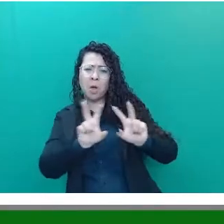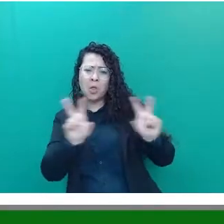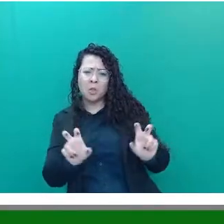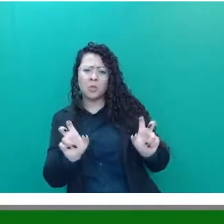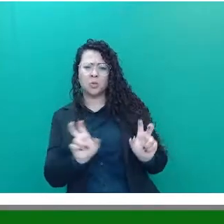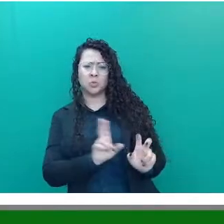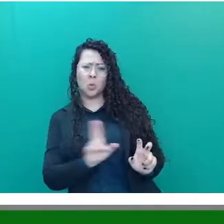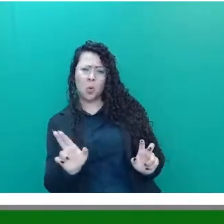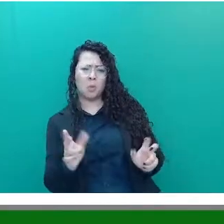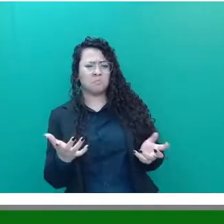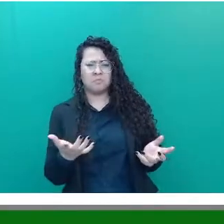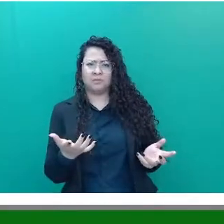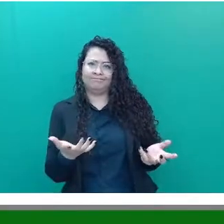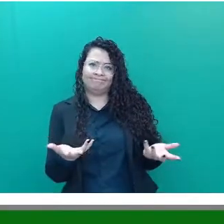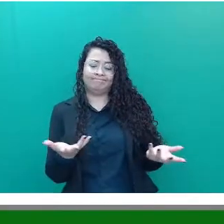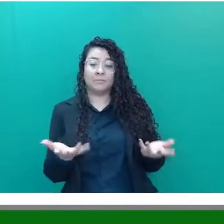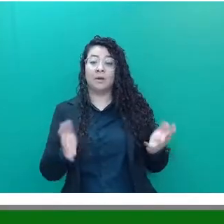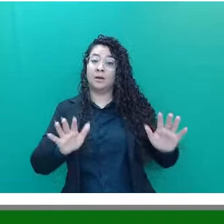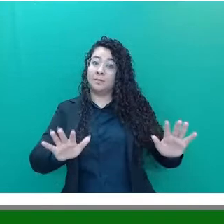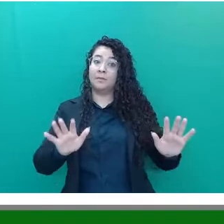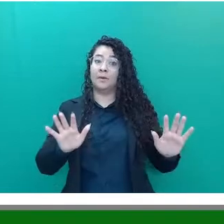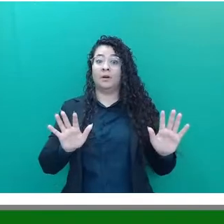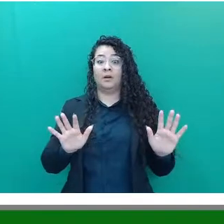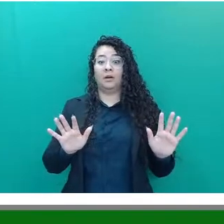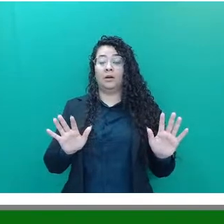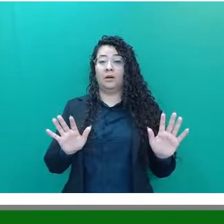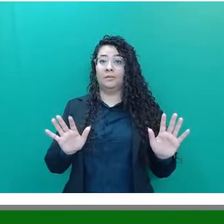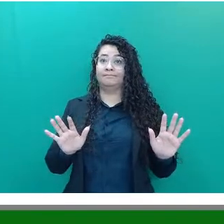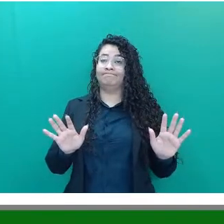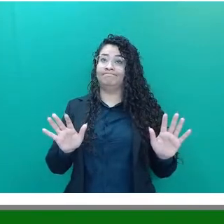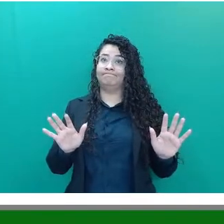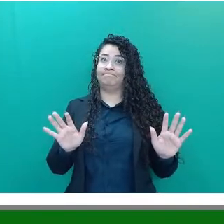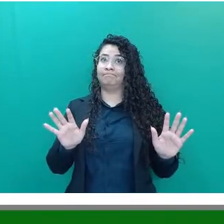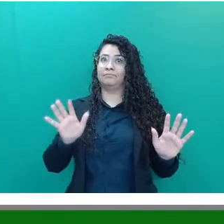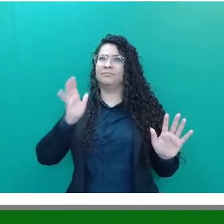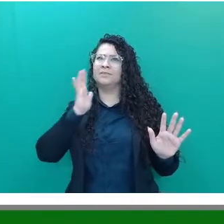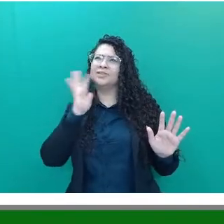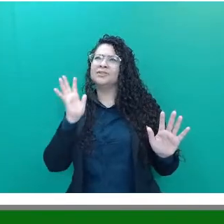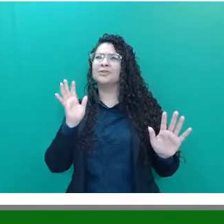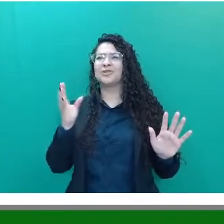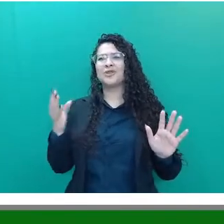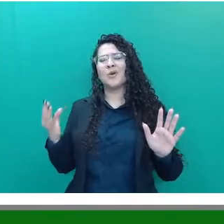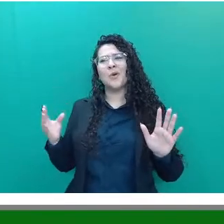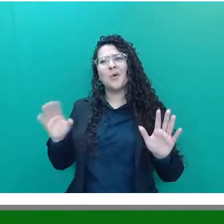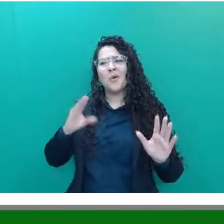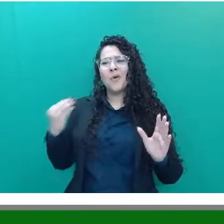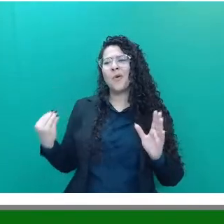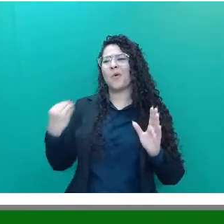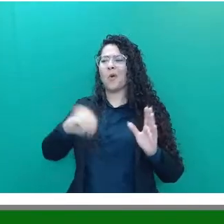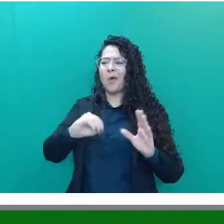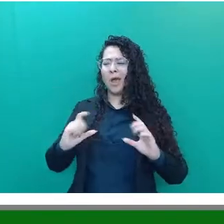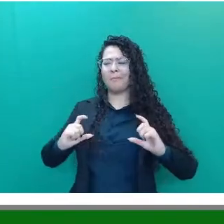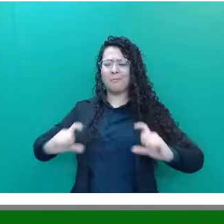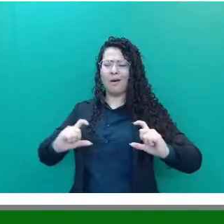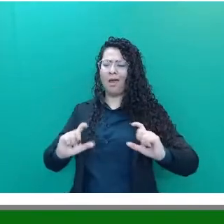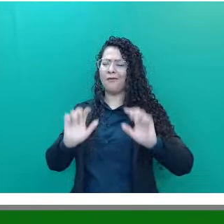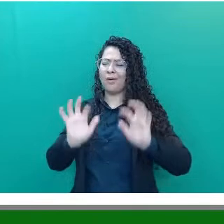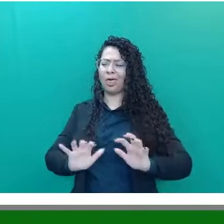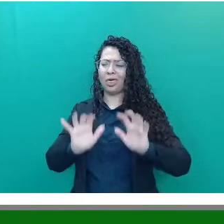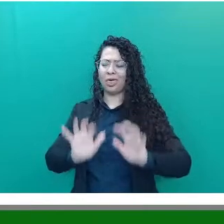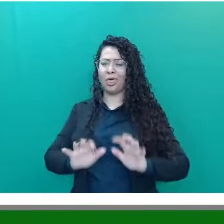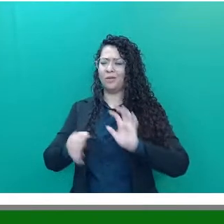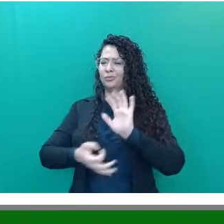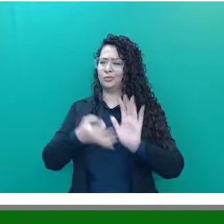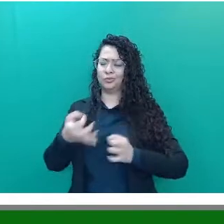talvez seja interessante um parágrafo, tal, comentar um pouco. Porque o tom que fica,